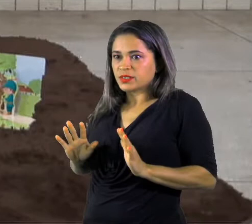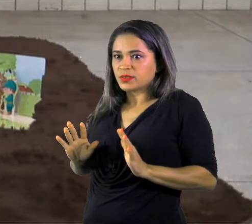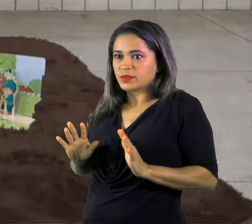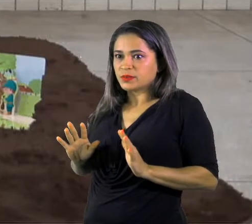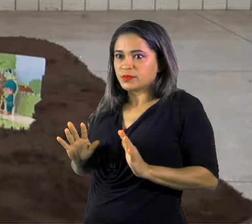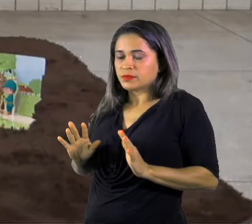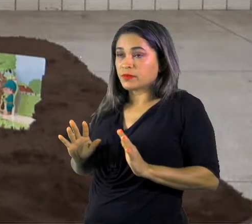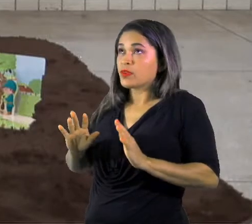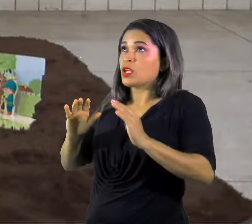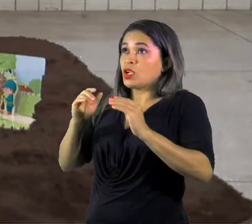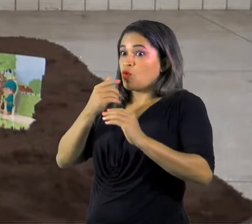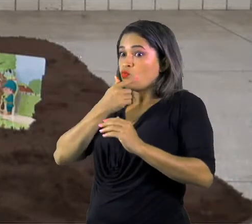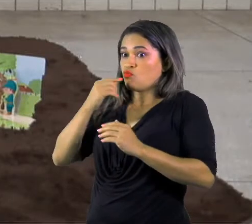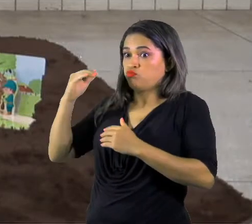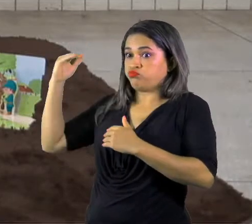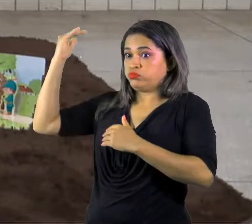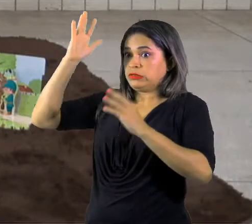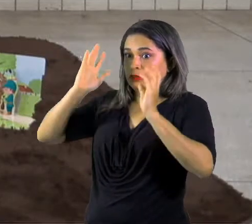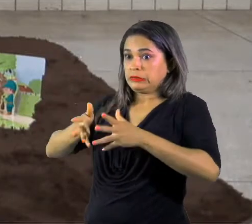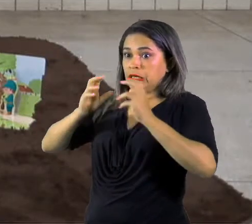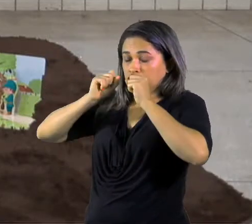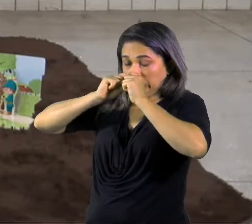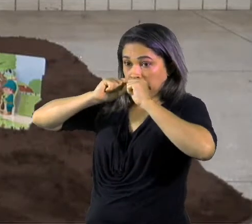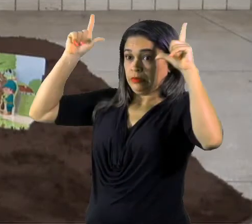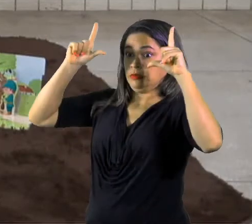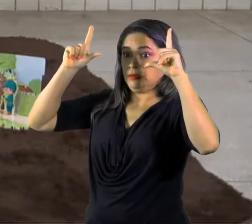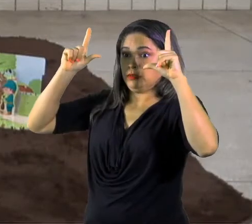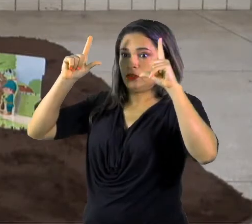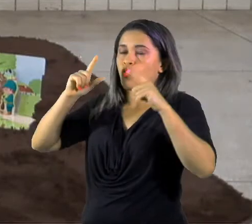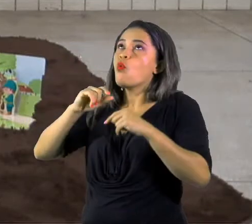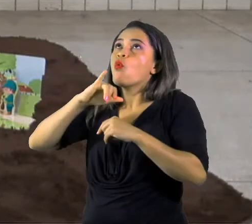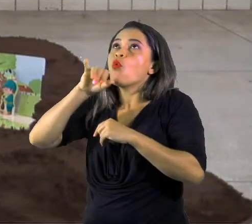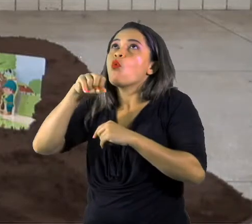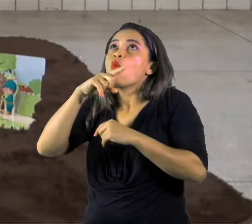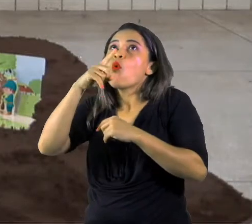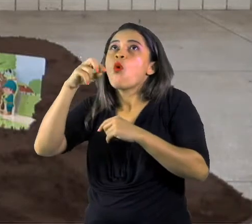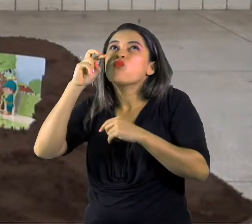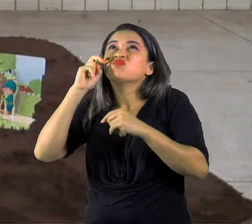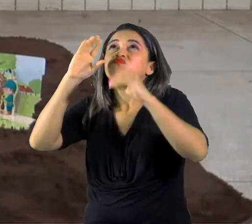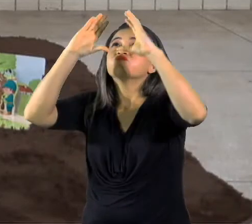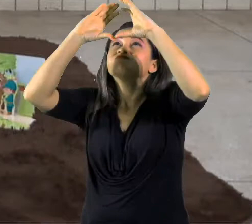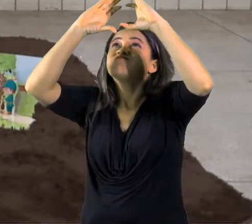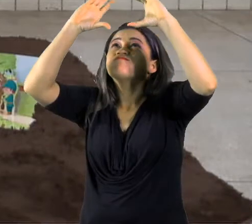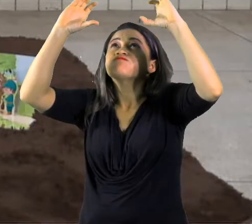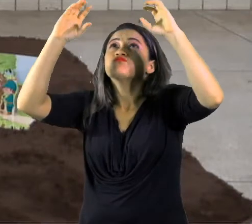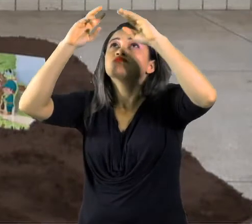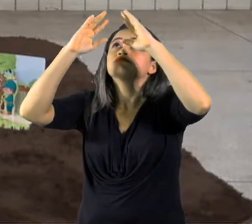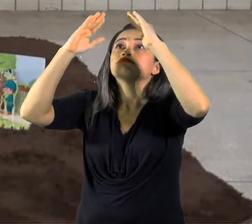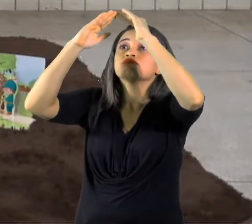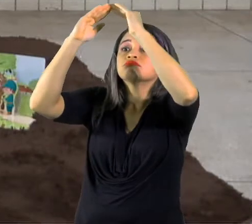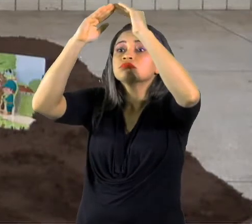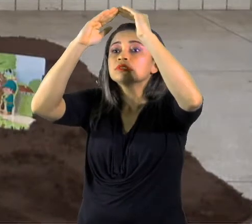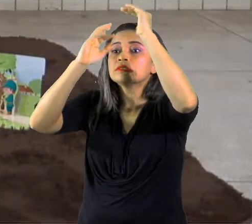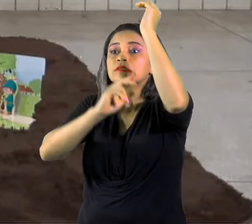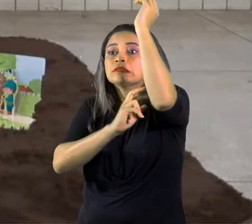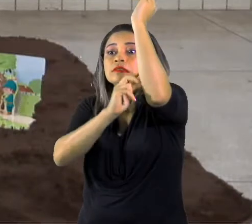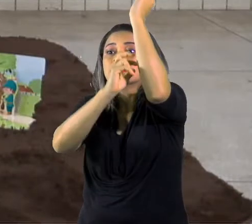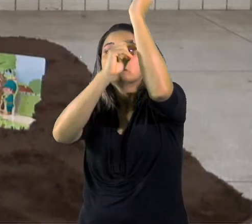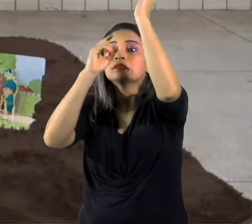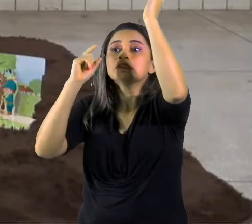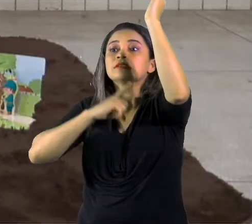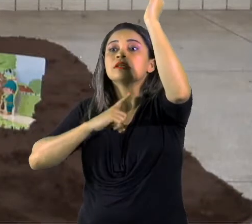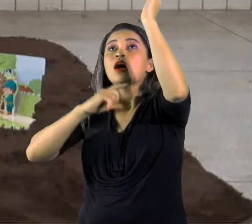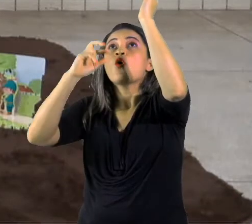tinha acordado. E quando João percebeu que lá nas nuvens, em cima do pé de feijão, o gigante